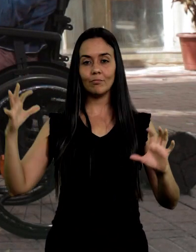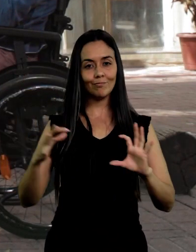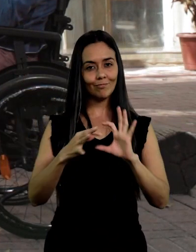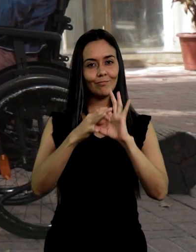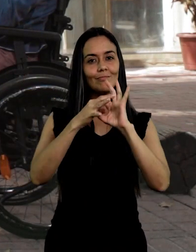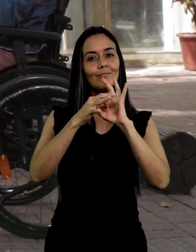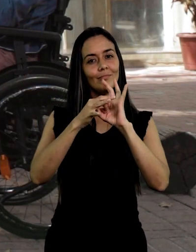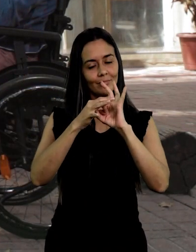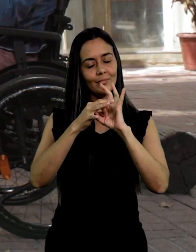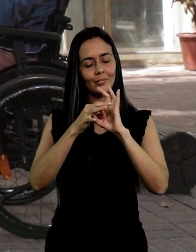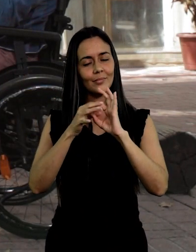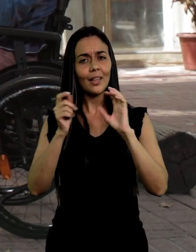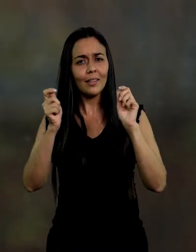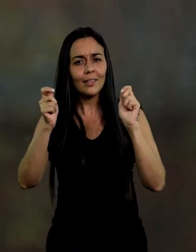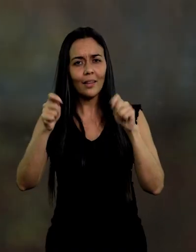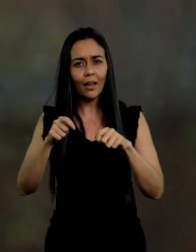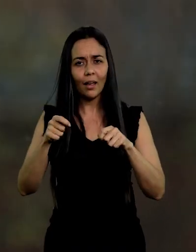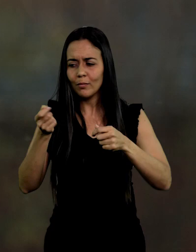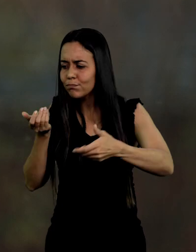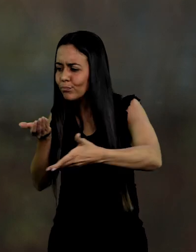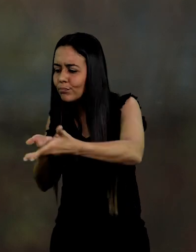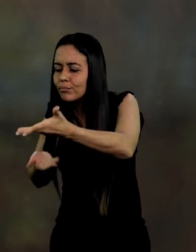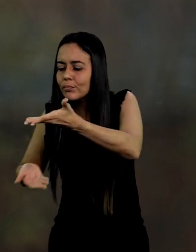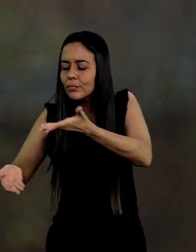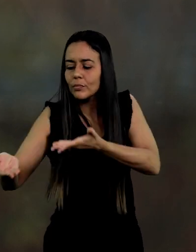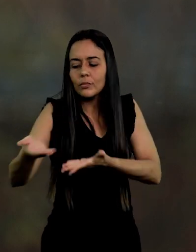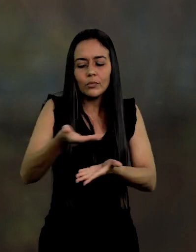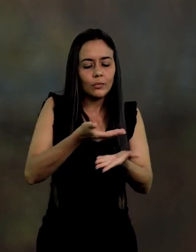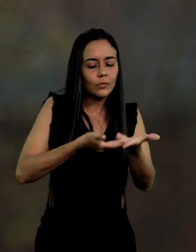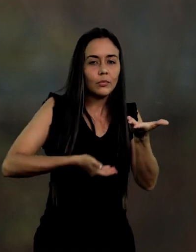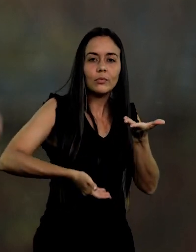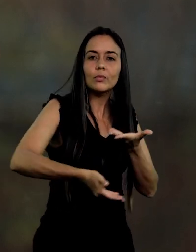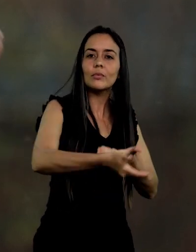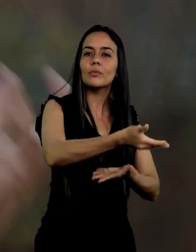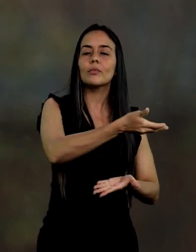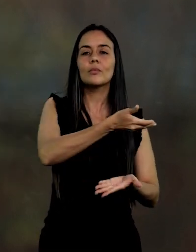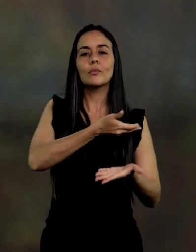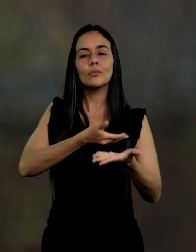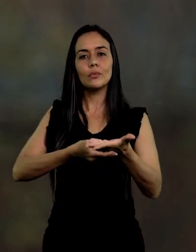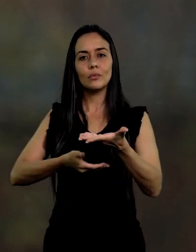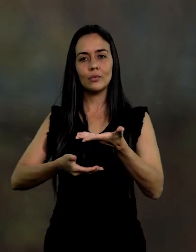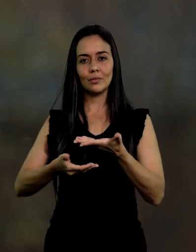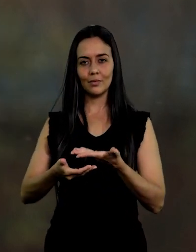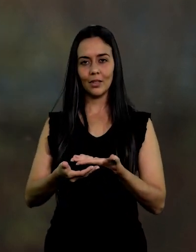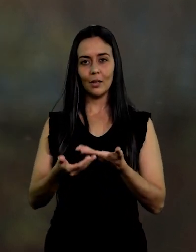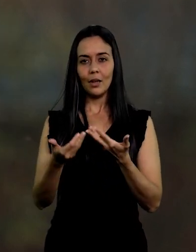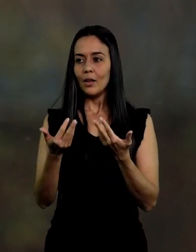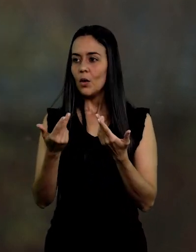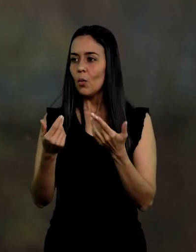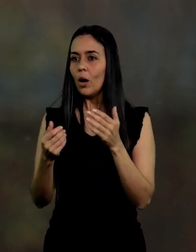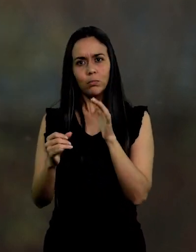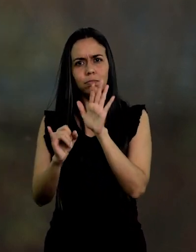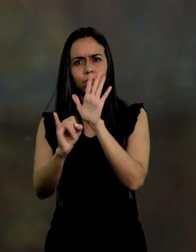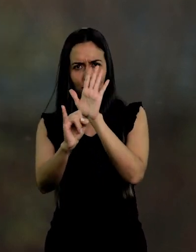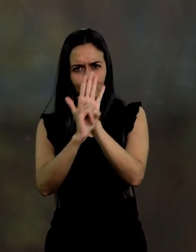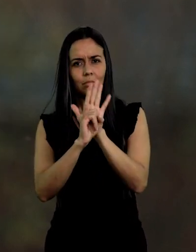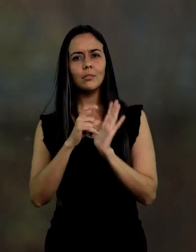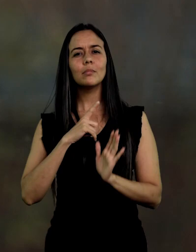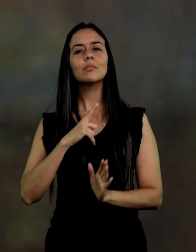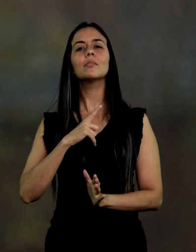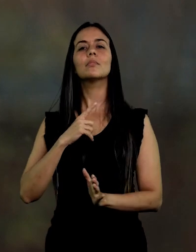com tudo que existe como se as coisas tivessem alma, tivessem direito a